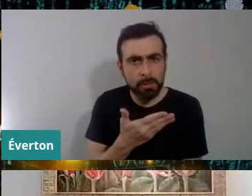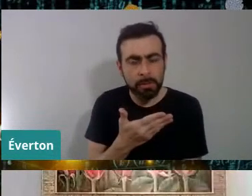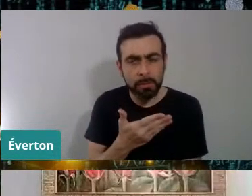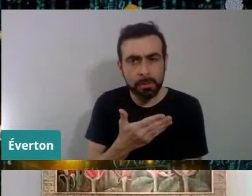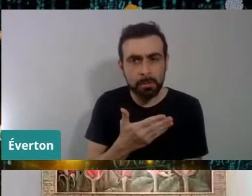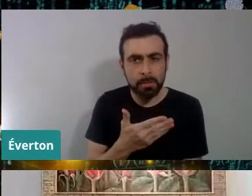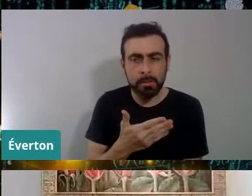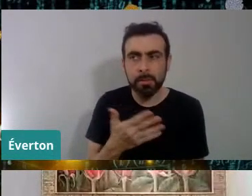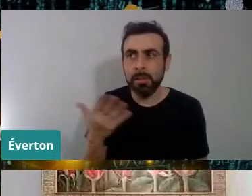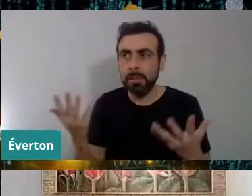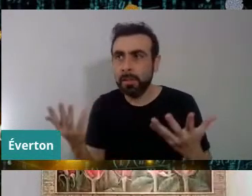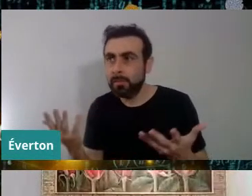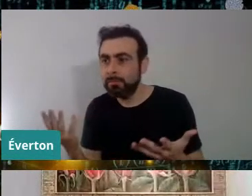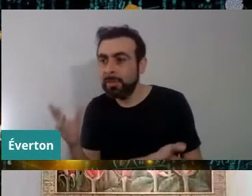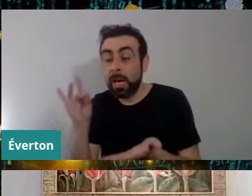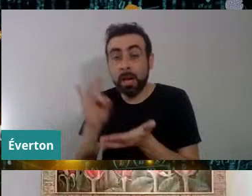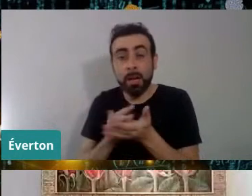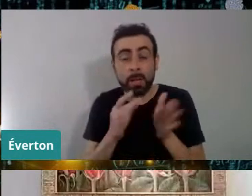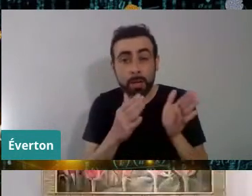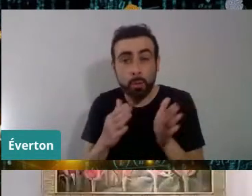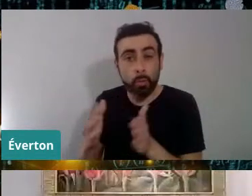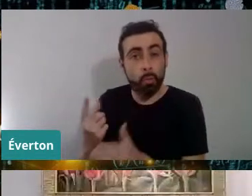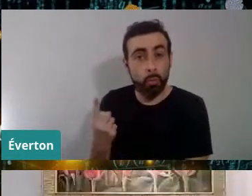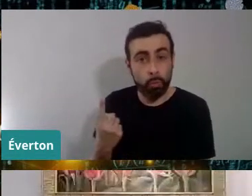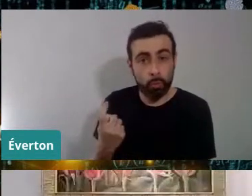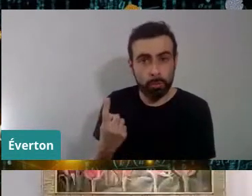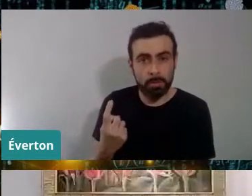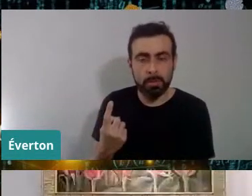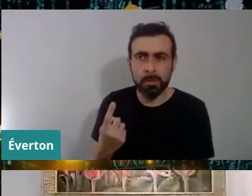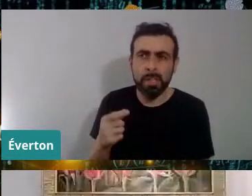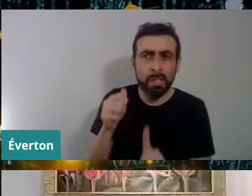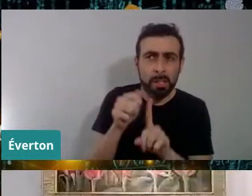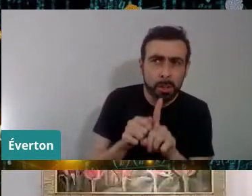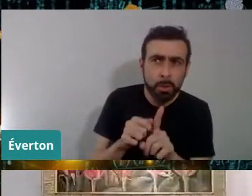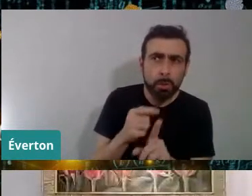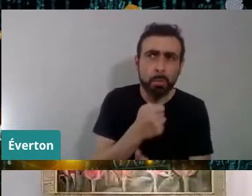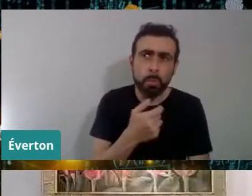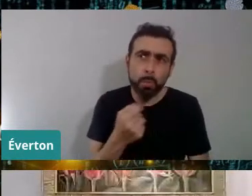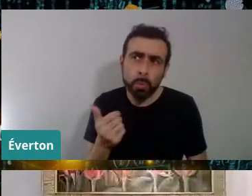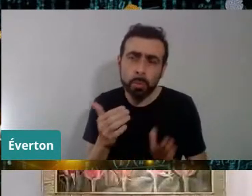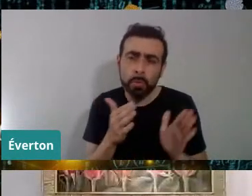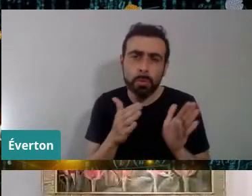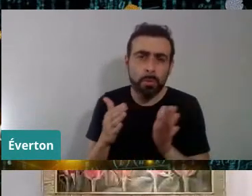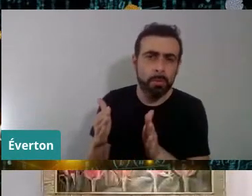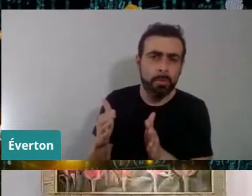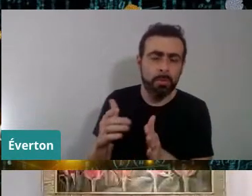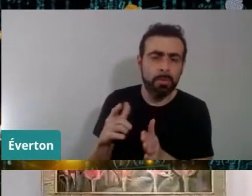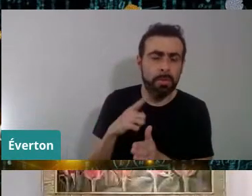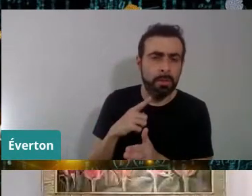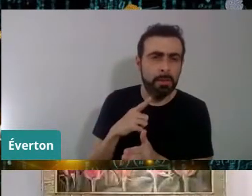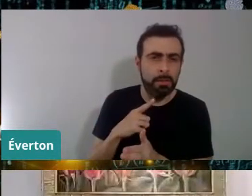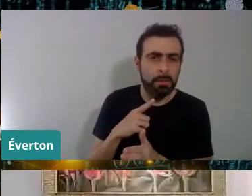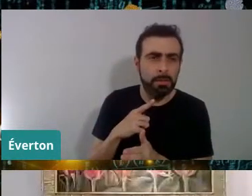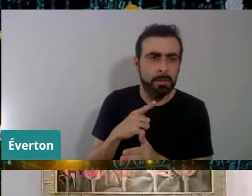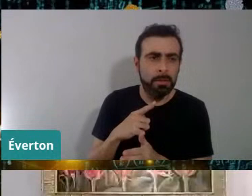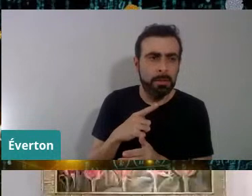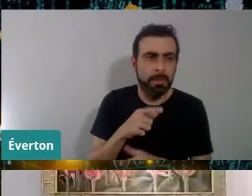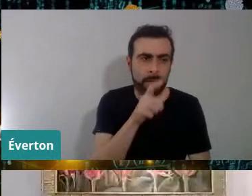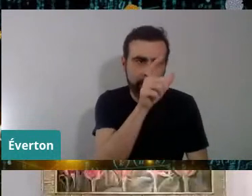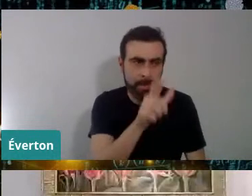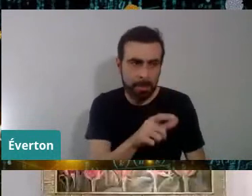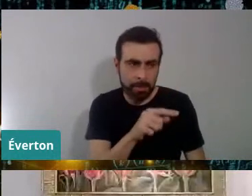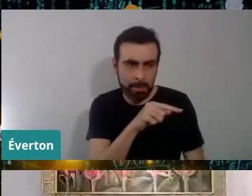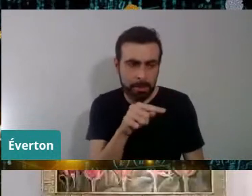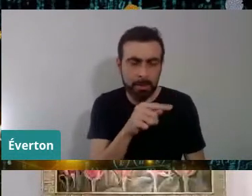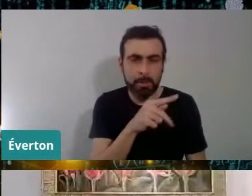Eu fui interino lá por pouco tempo, alguns meses, na época do que estava o Renatinho tomar